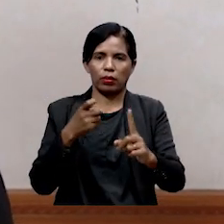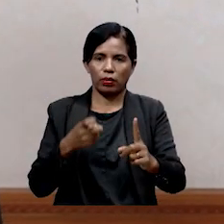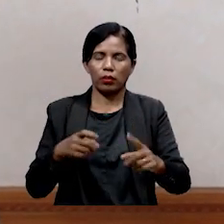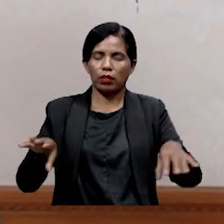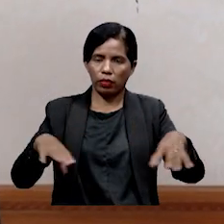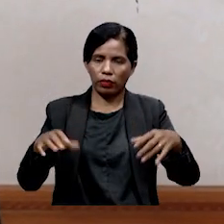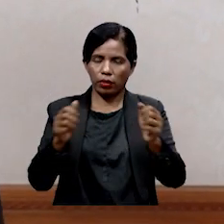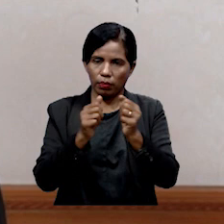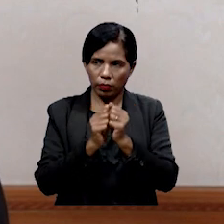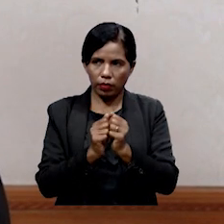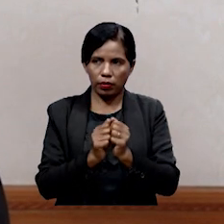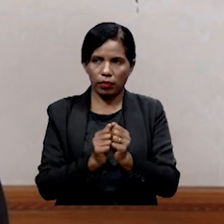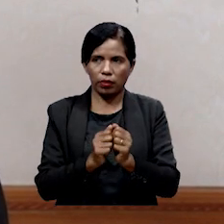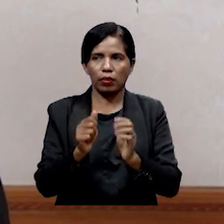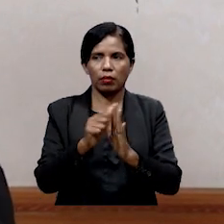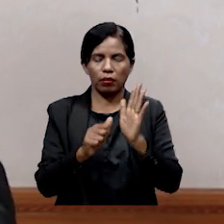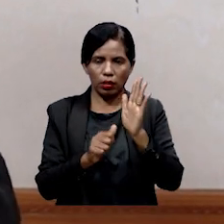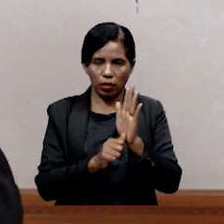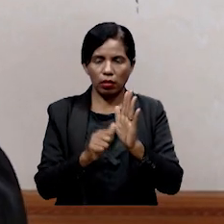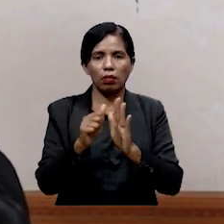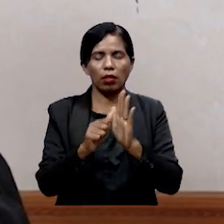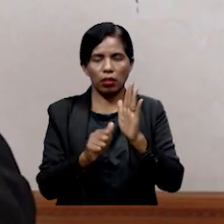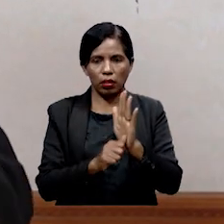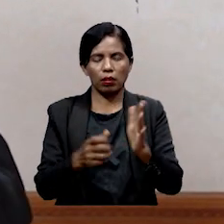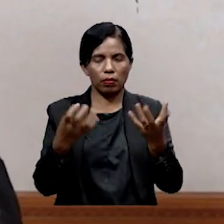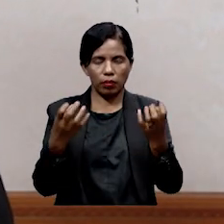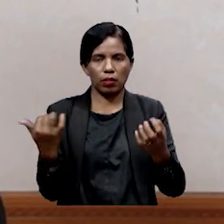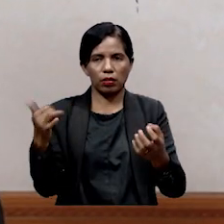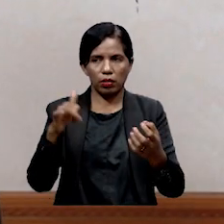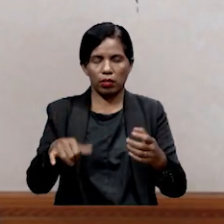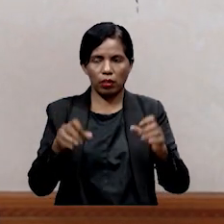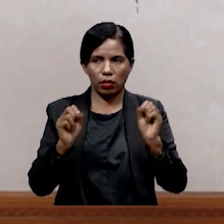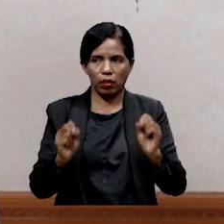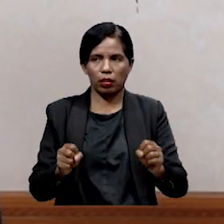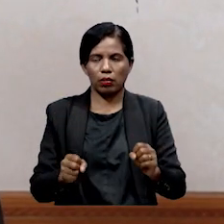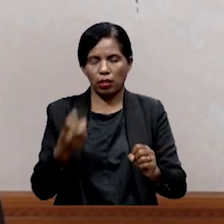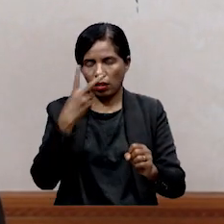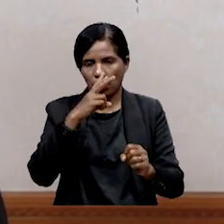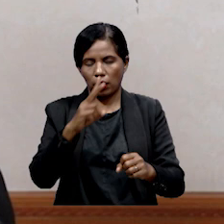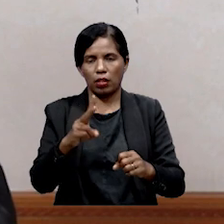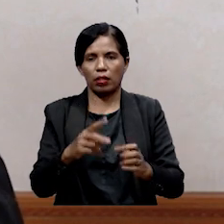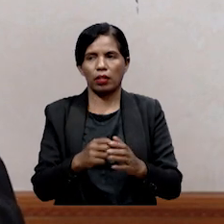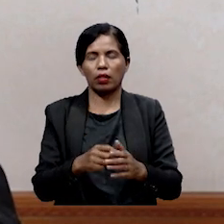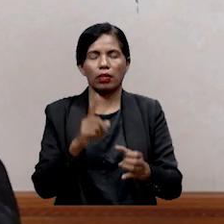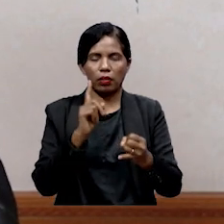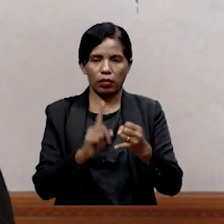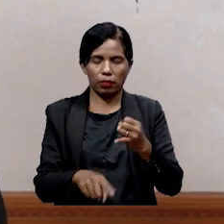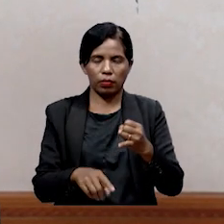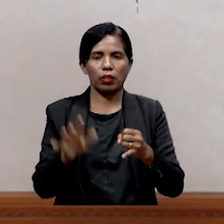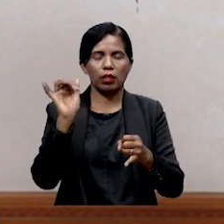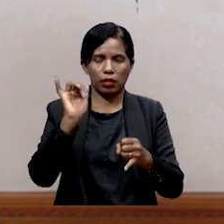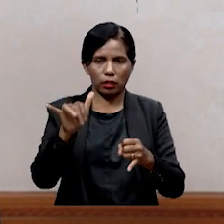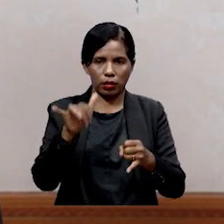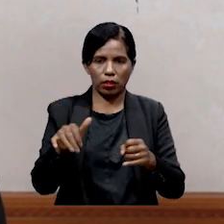akordu asane rase ke artigo pro artigo e sira harmonis ini nia nia kontestu iku semaya konkordansia entre